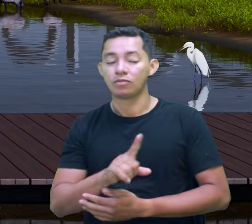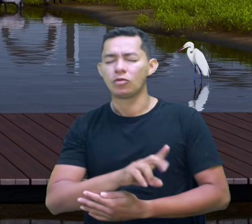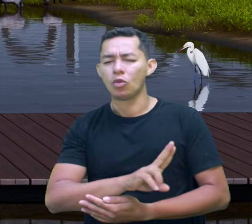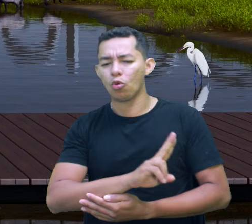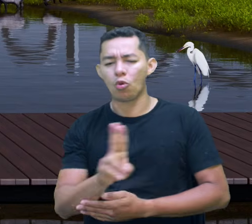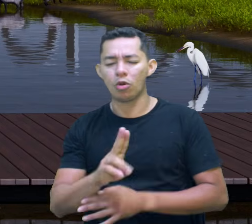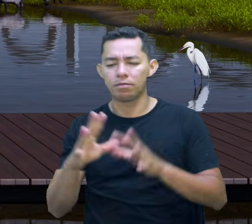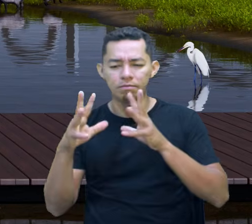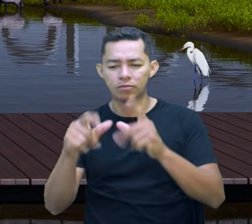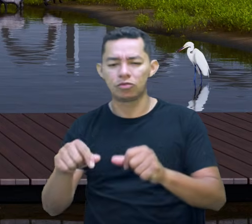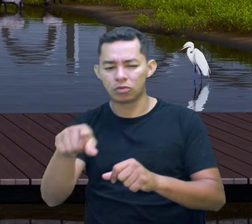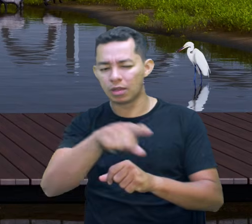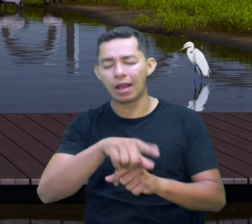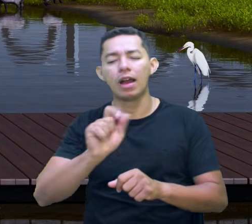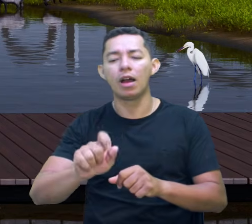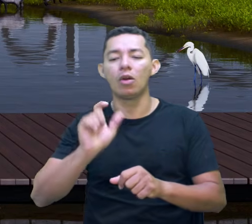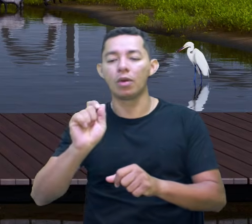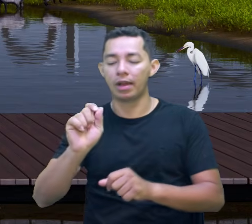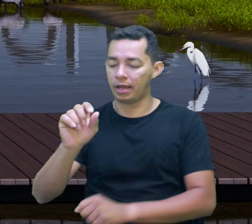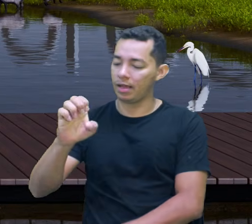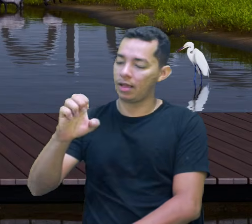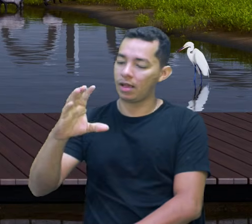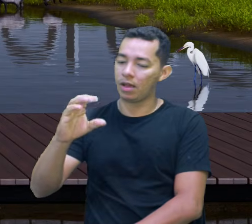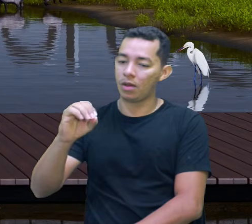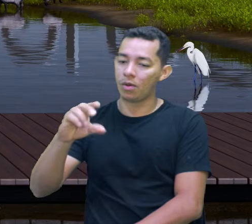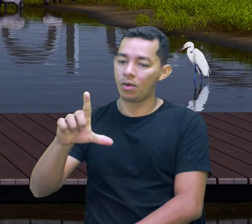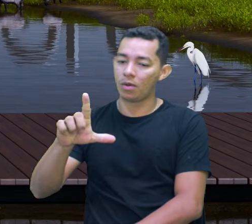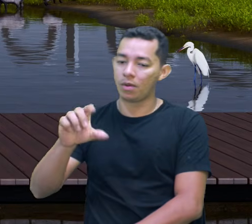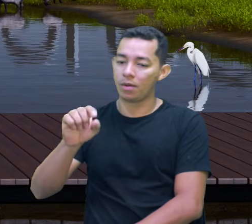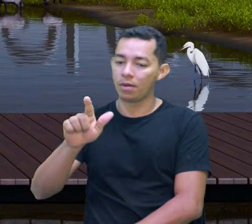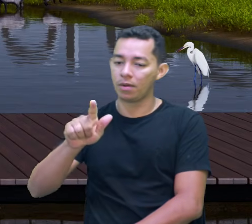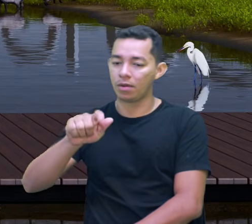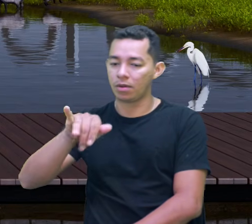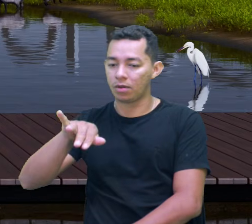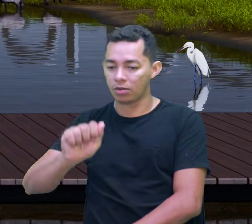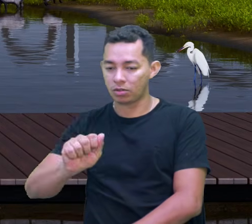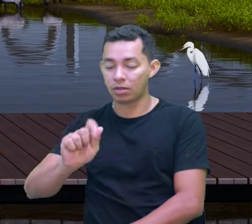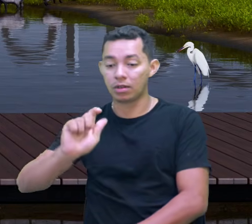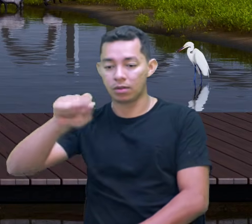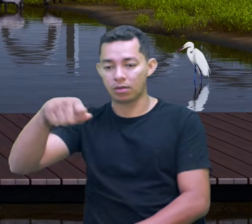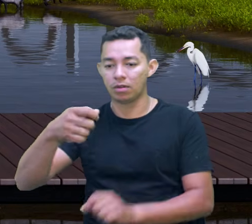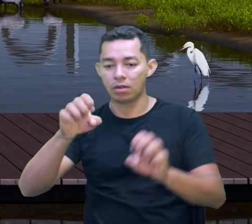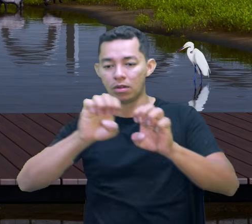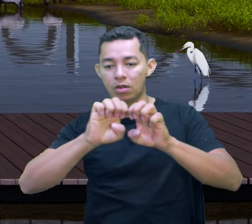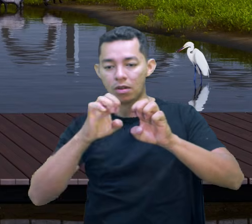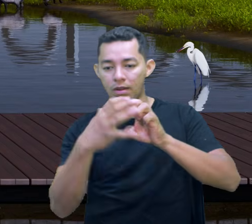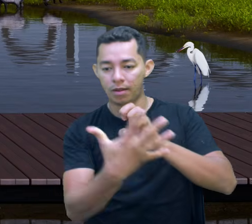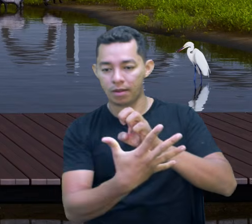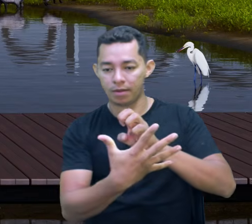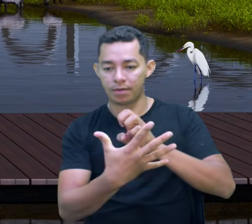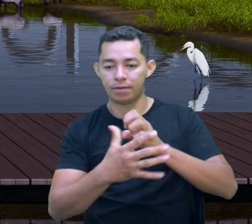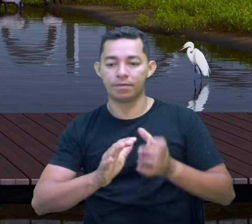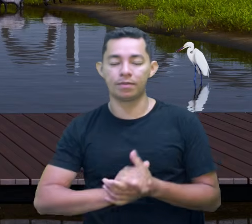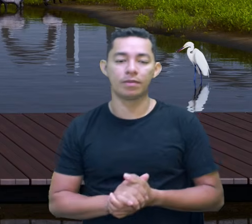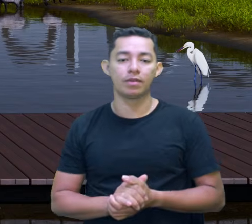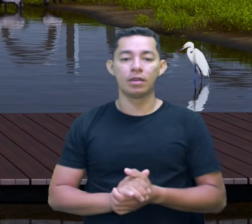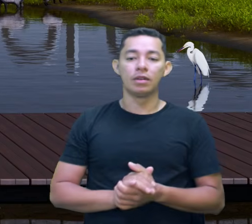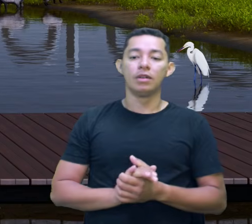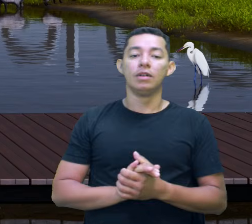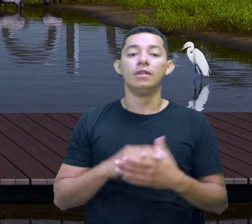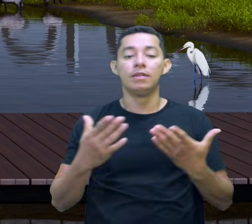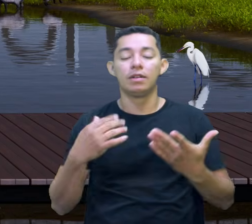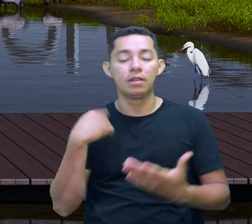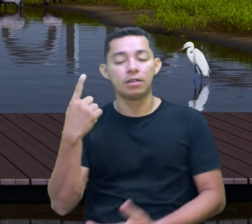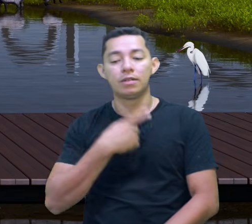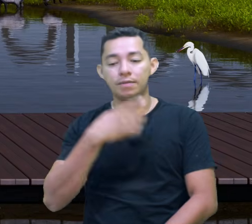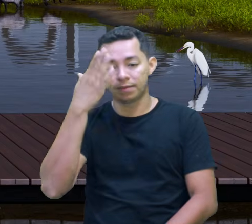ecologia. São essas interações entre os seres vivos, incluindo nós, seres humanos, no mesmo ambiente, né? A